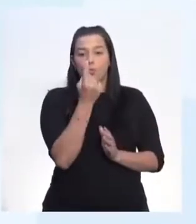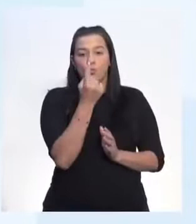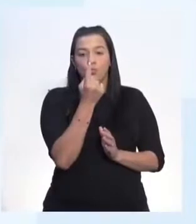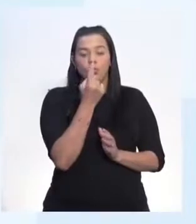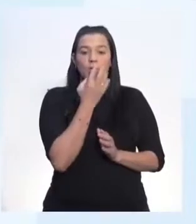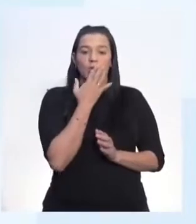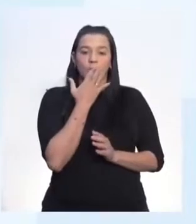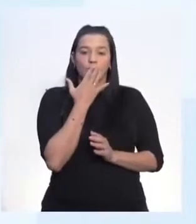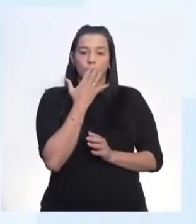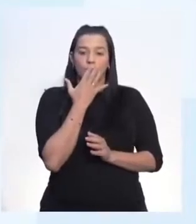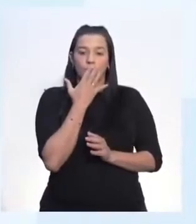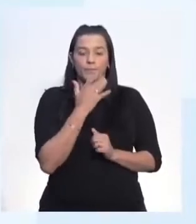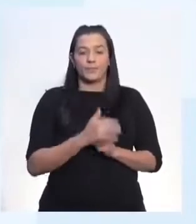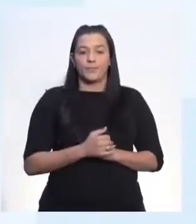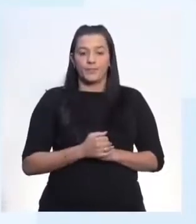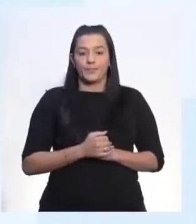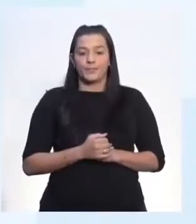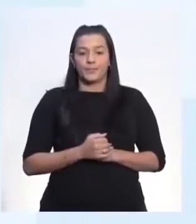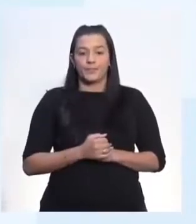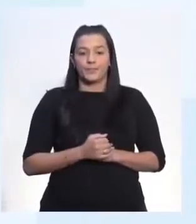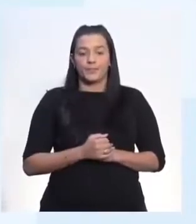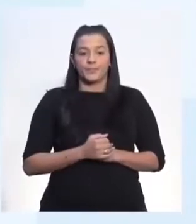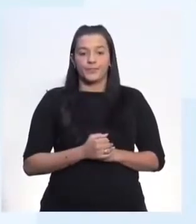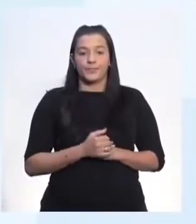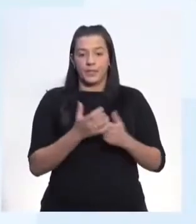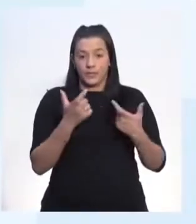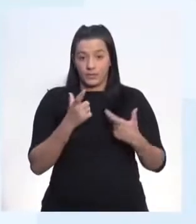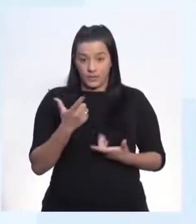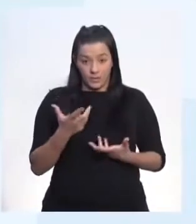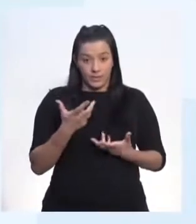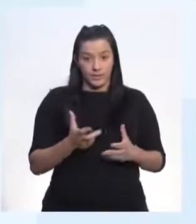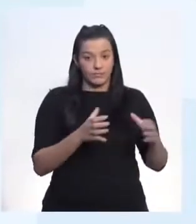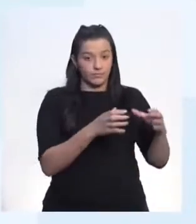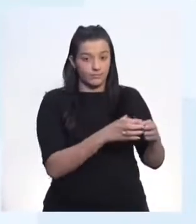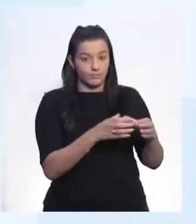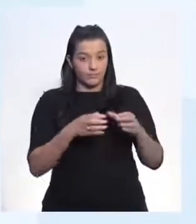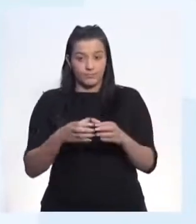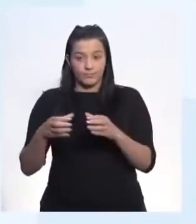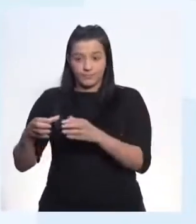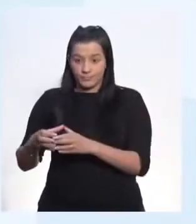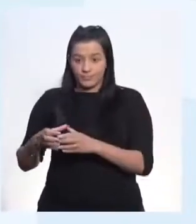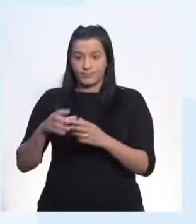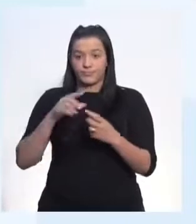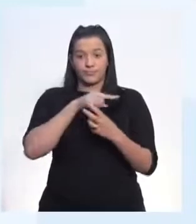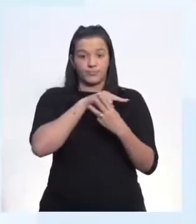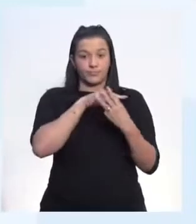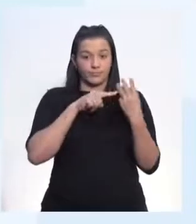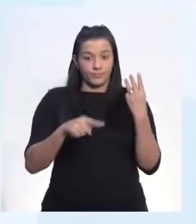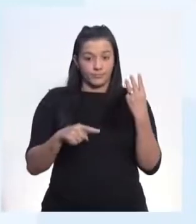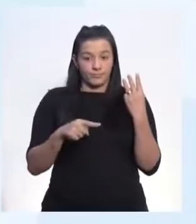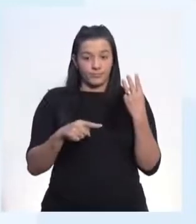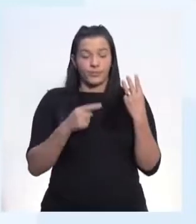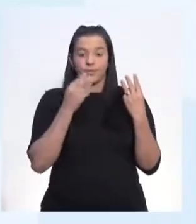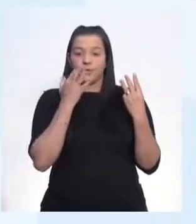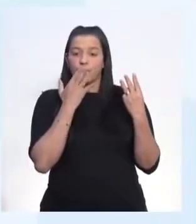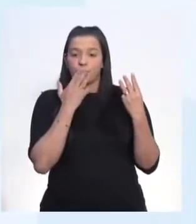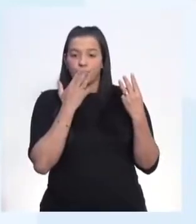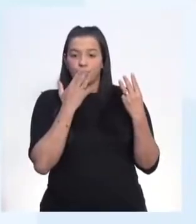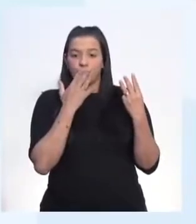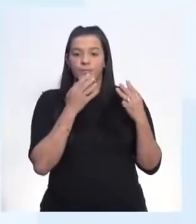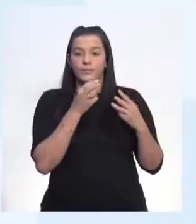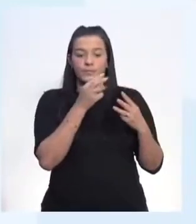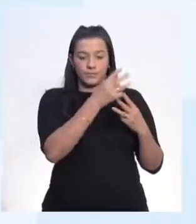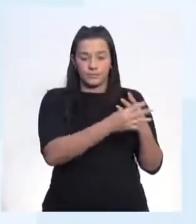única cor? Isto é, quero formar agrupamentos dessas 13 camisetas, de 3 em